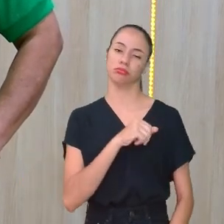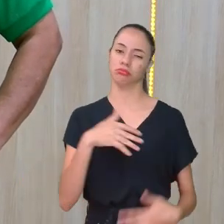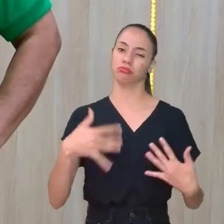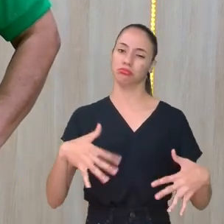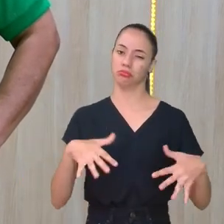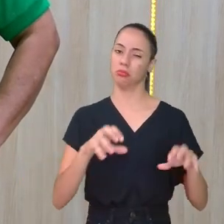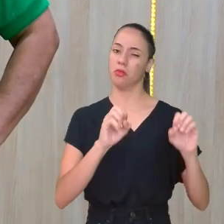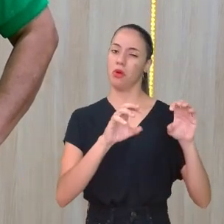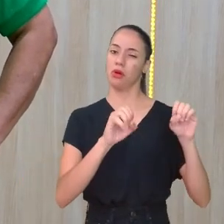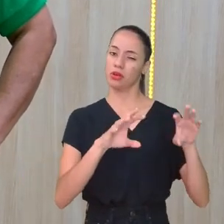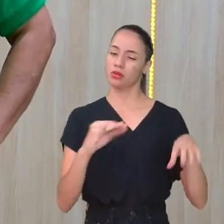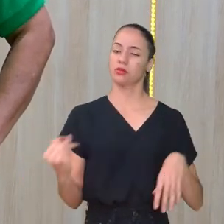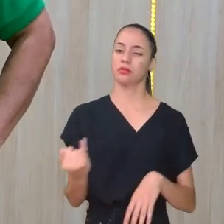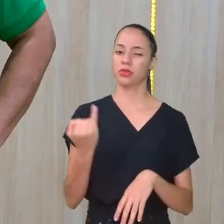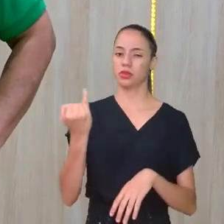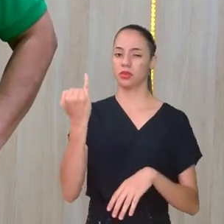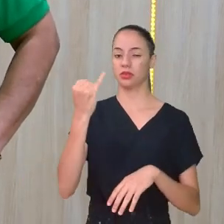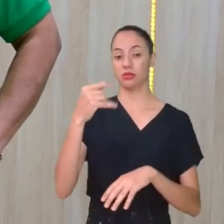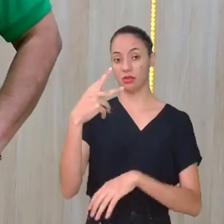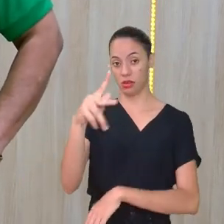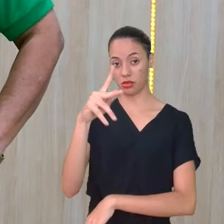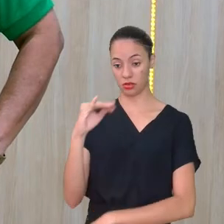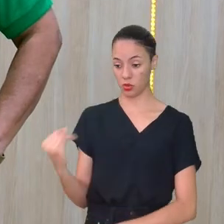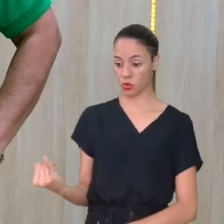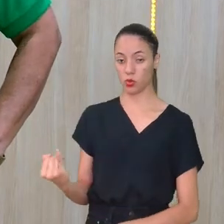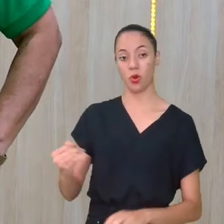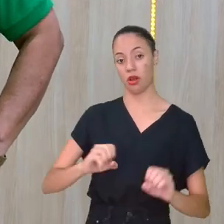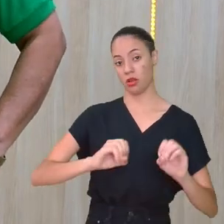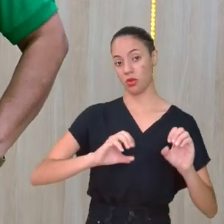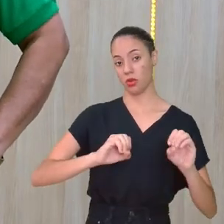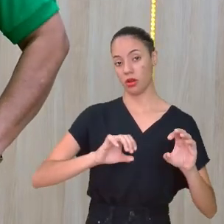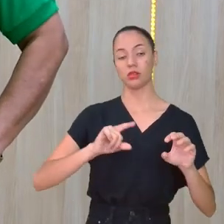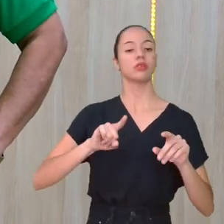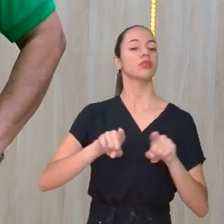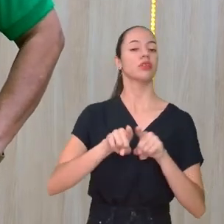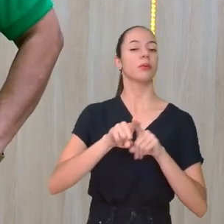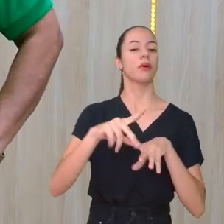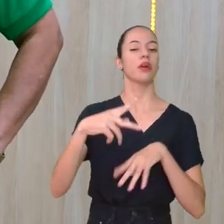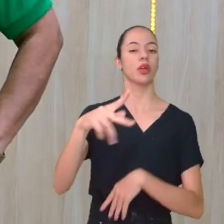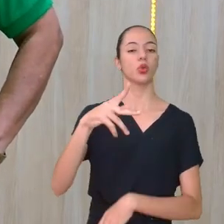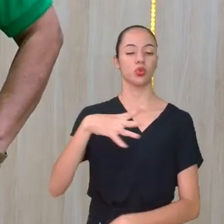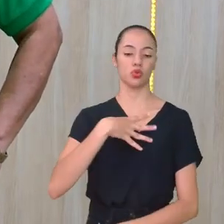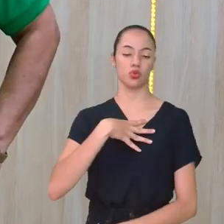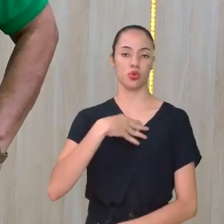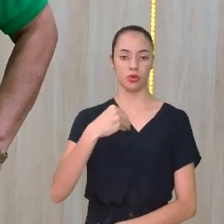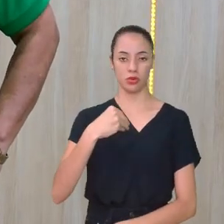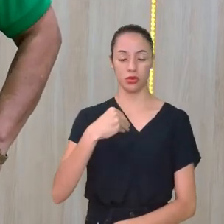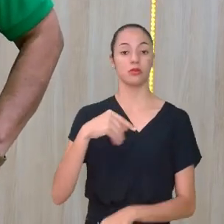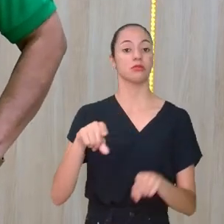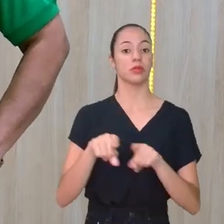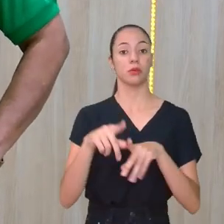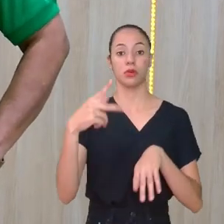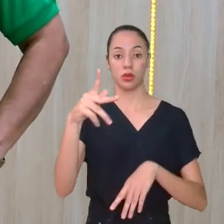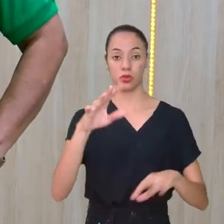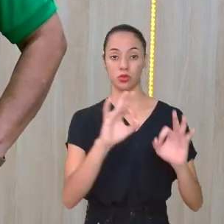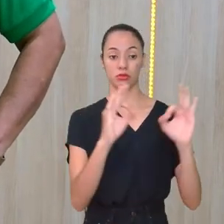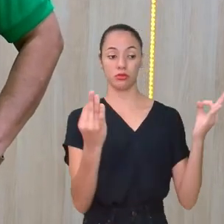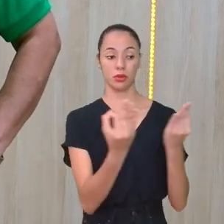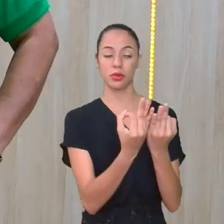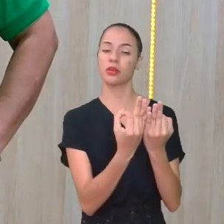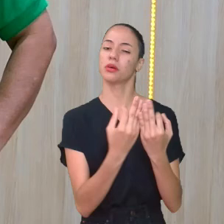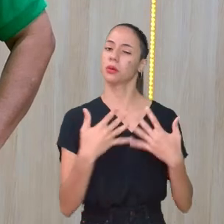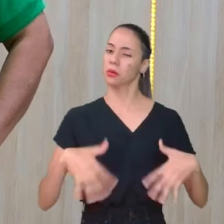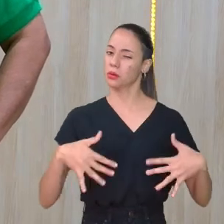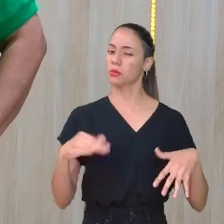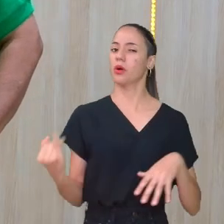educação. A sua educação, a educação dos seus filhos, né? A educação da sua família.